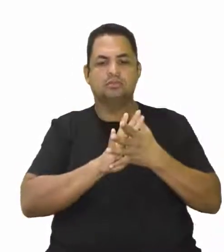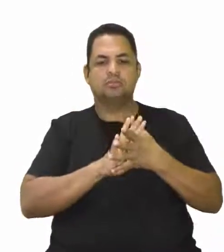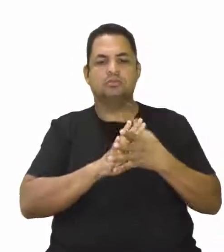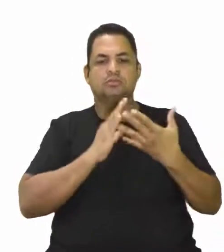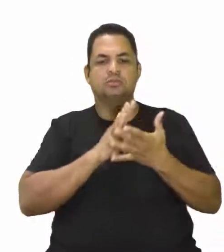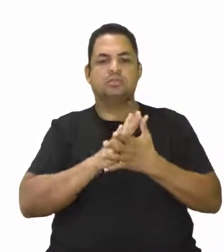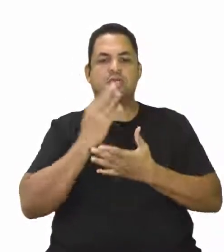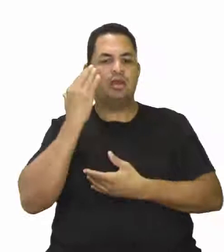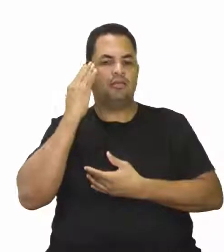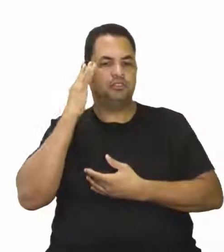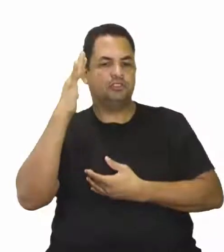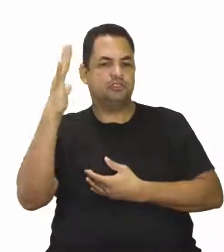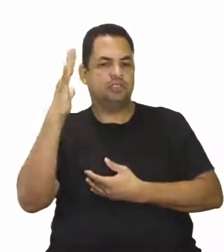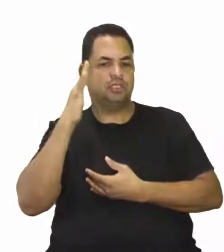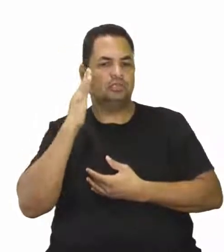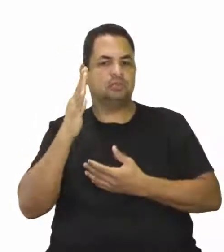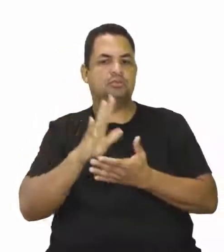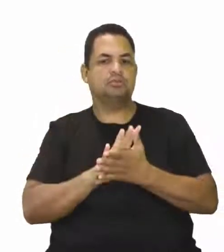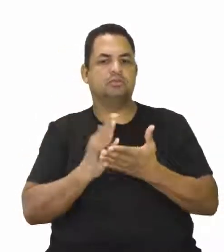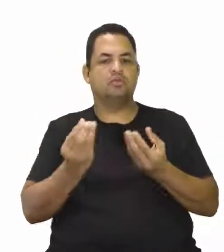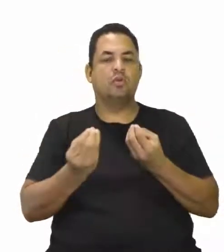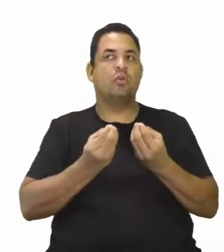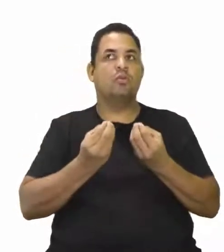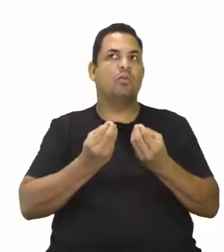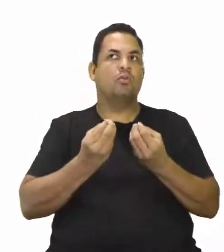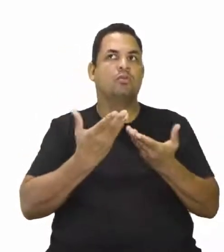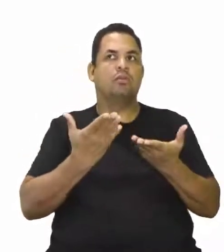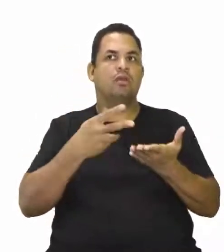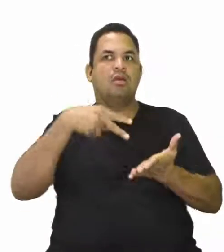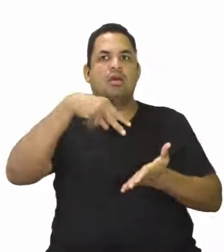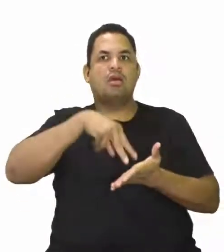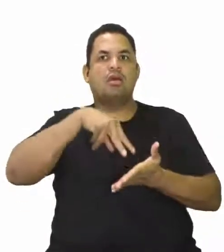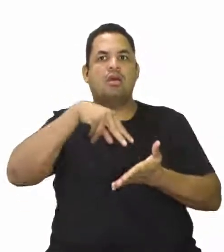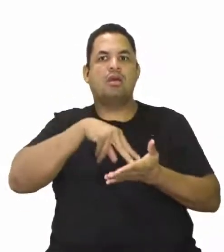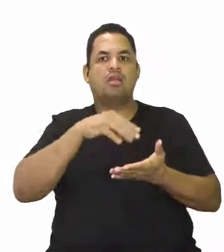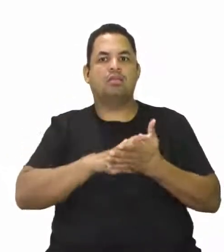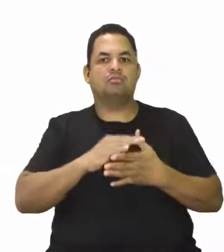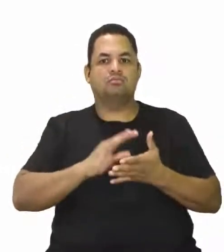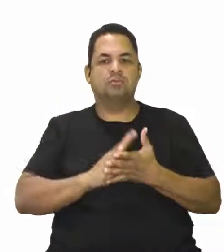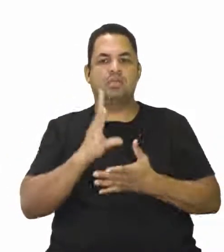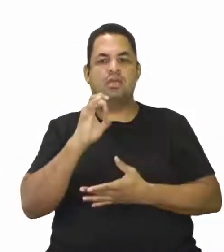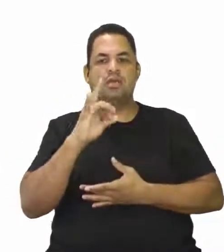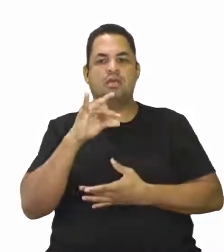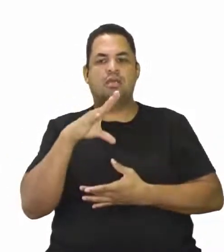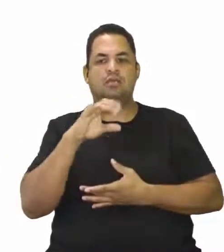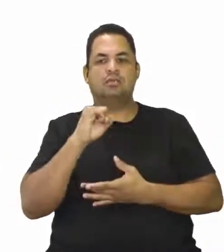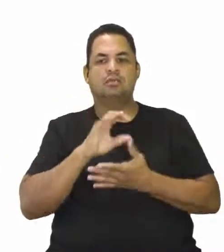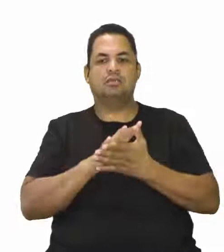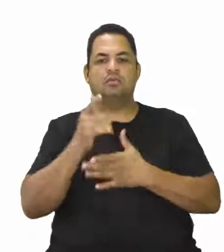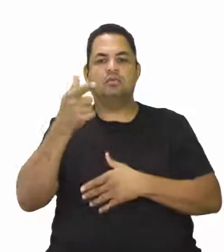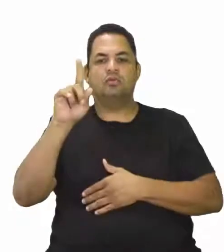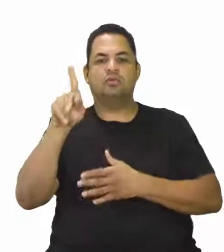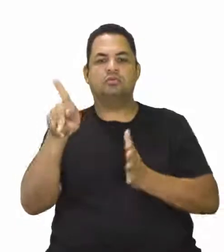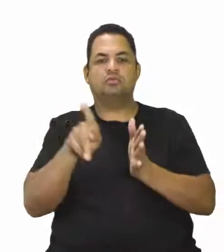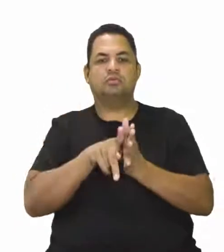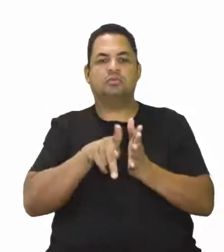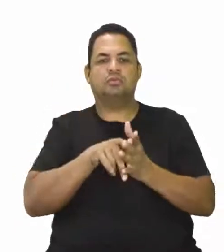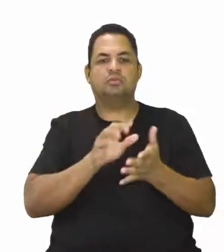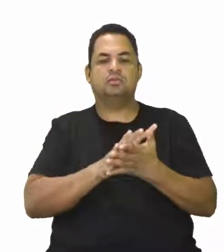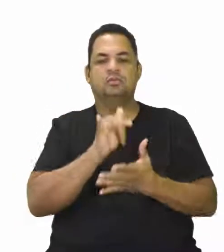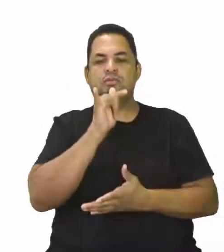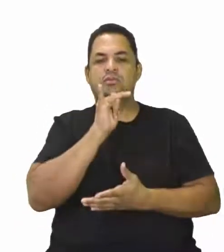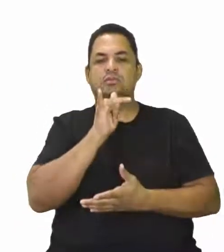abstratas, estados de ânimo, caráter e outras propriedades. Por